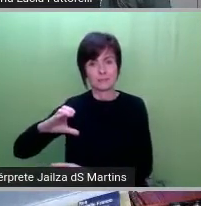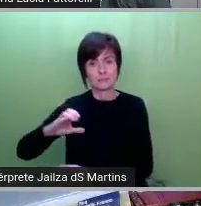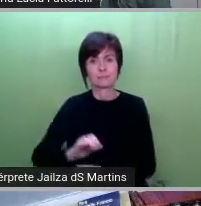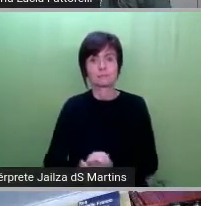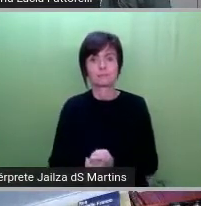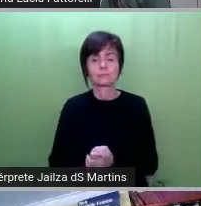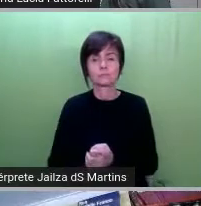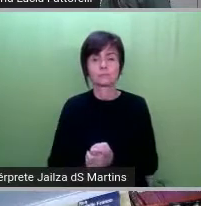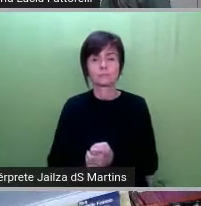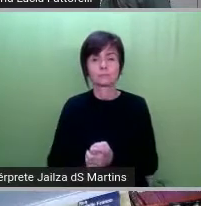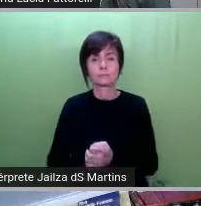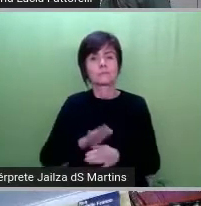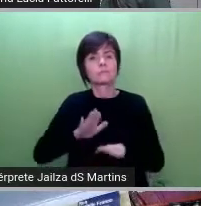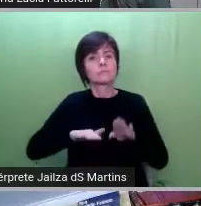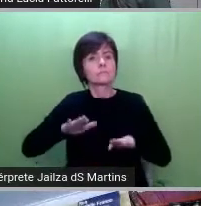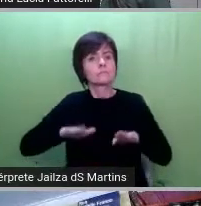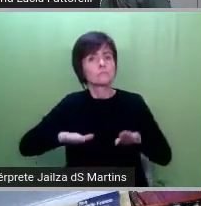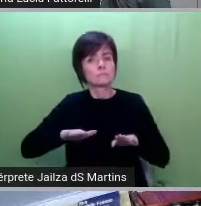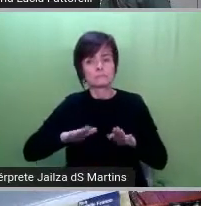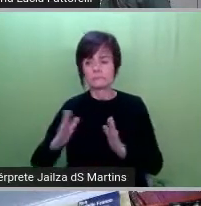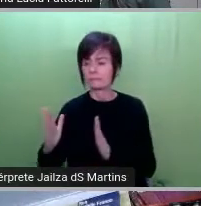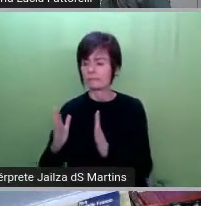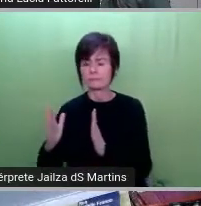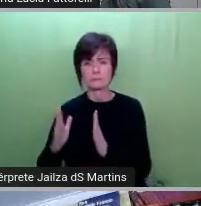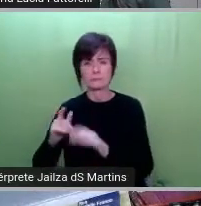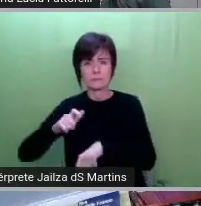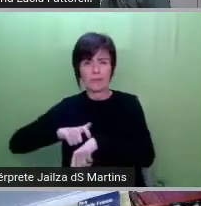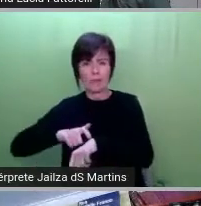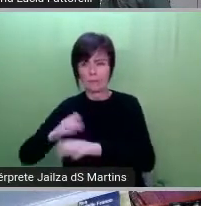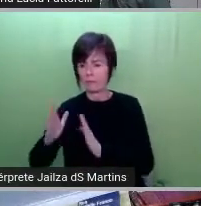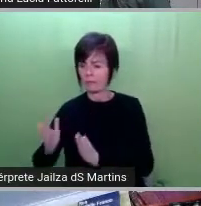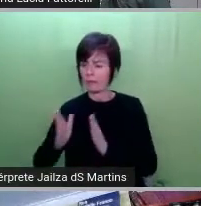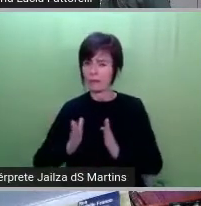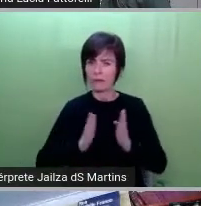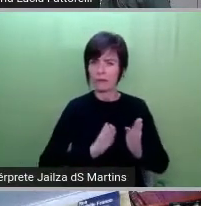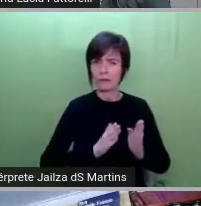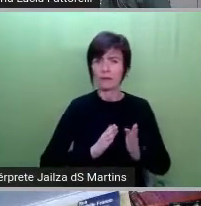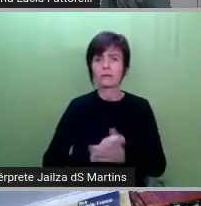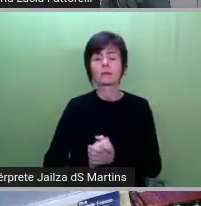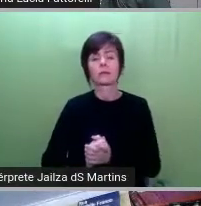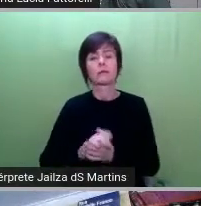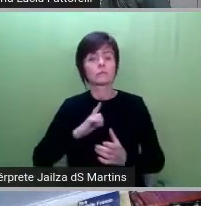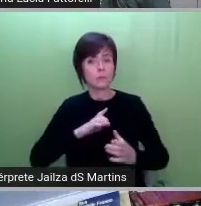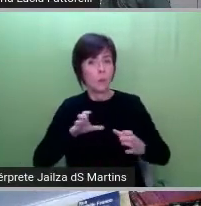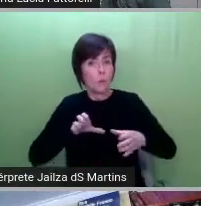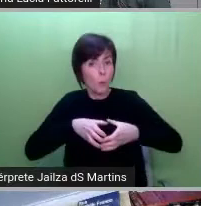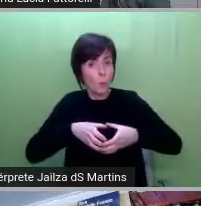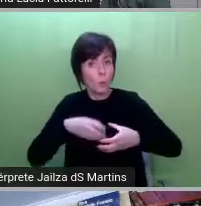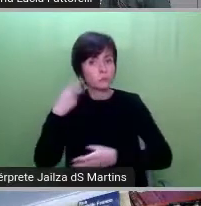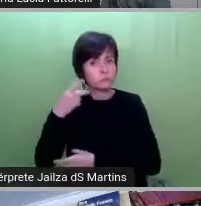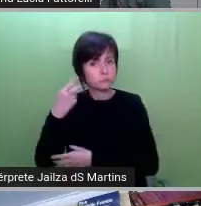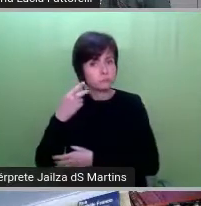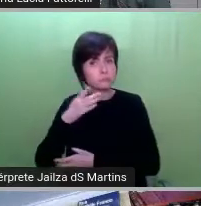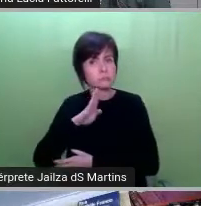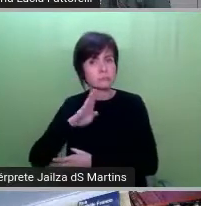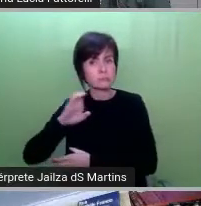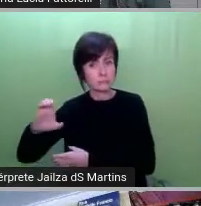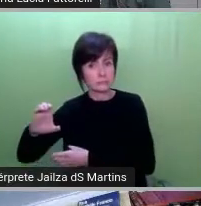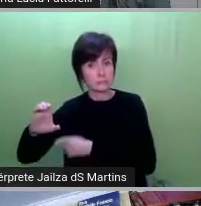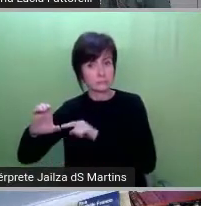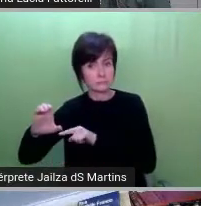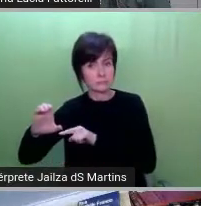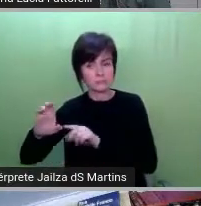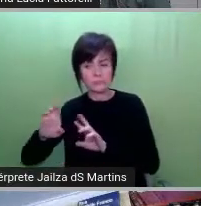né? E, periodicamente, atualmente, a cada mês e meio, o Comitê de Política Monetária do Banco Central se reúne para